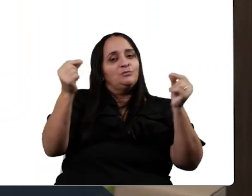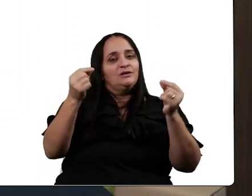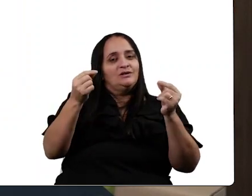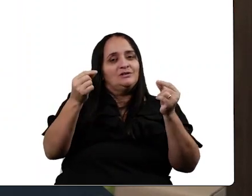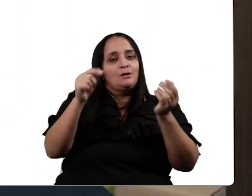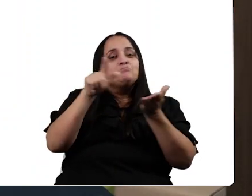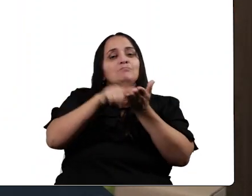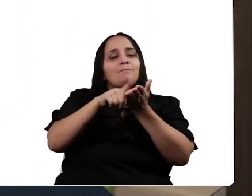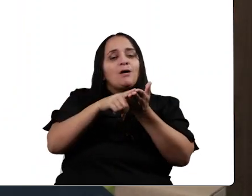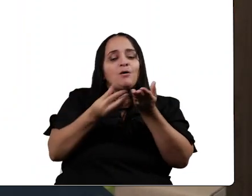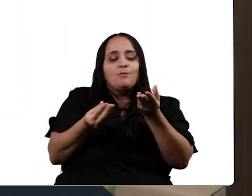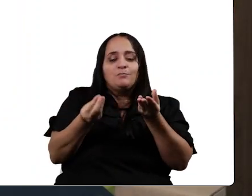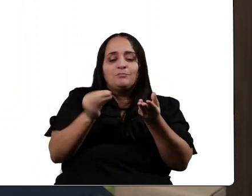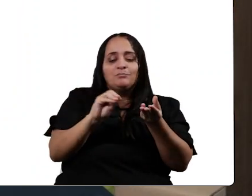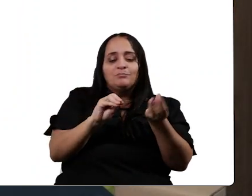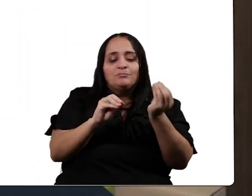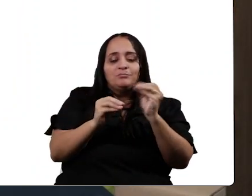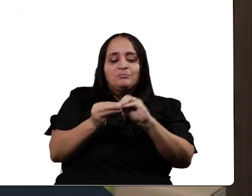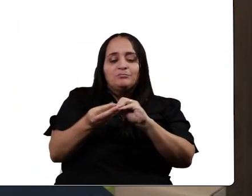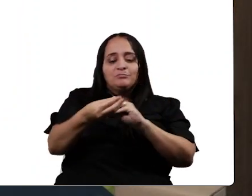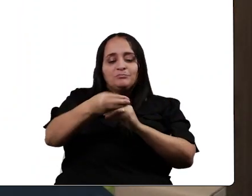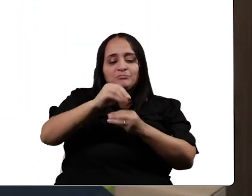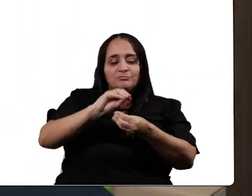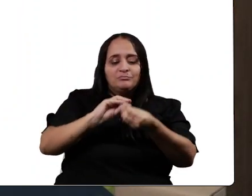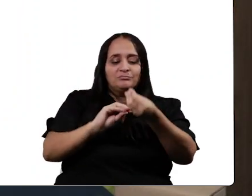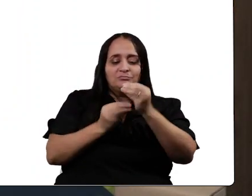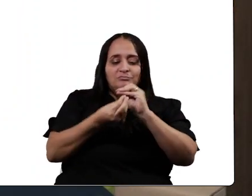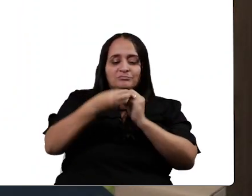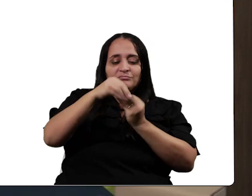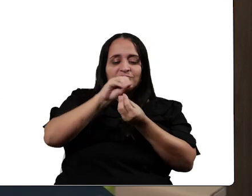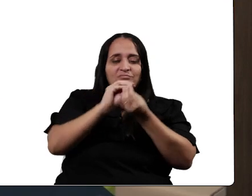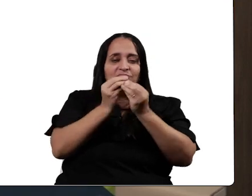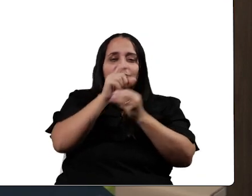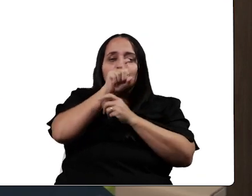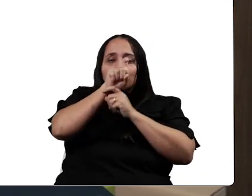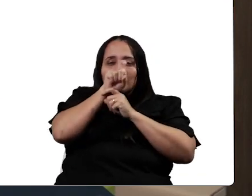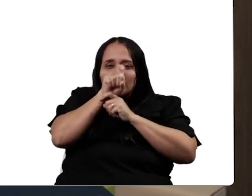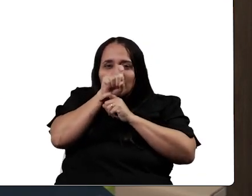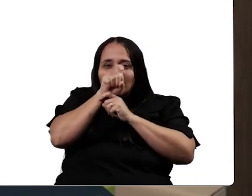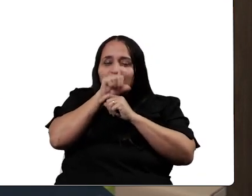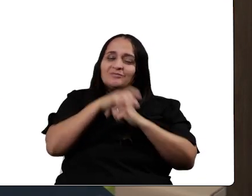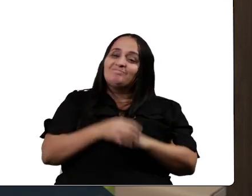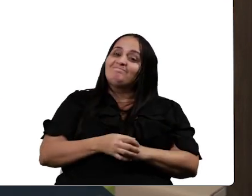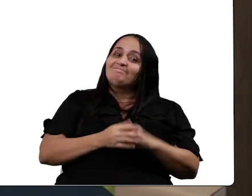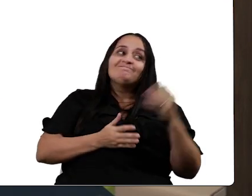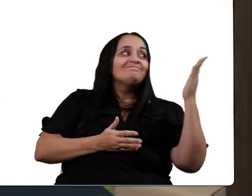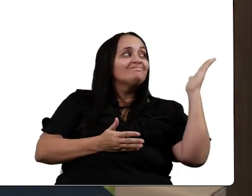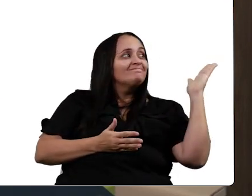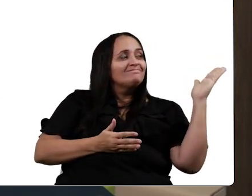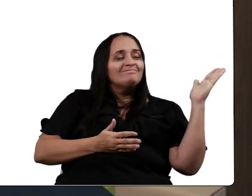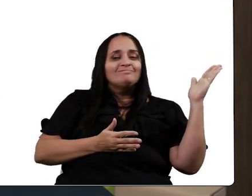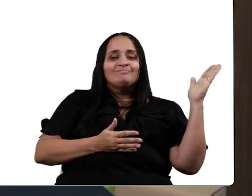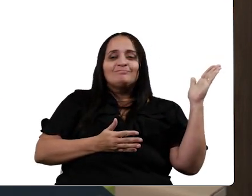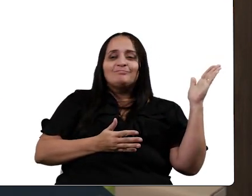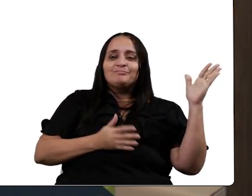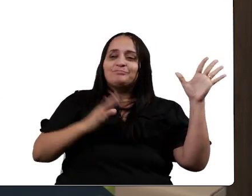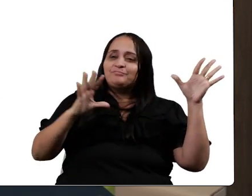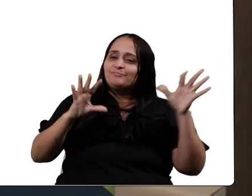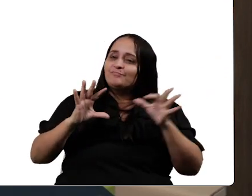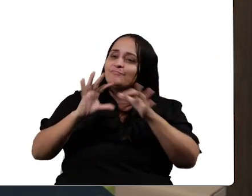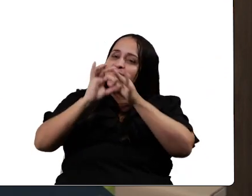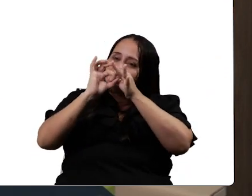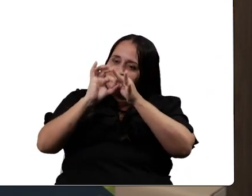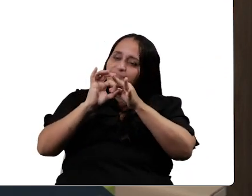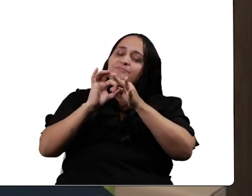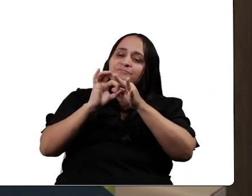você percebe que a intenção da publicidade é conectar uma coisa a outra? Olha